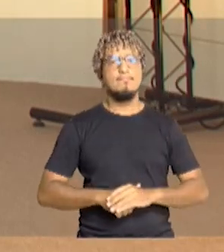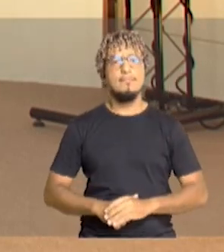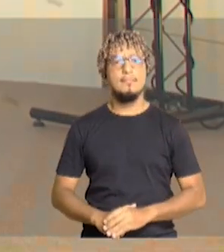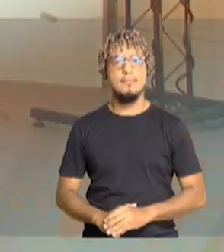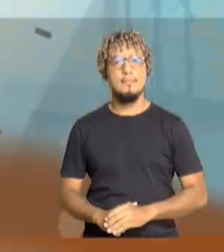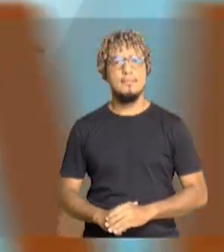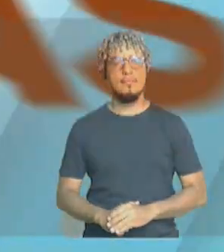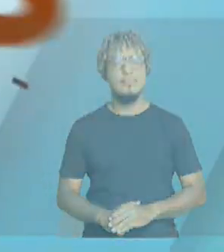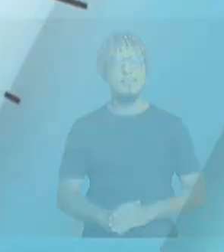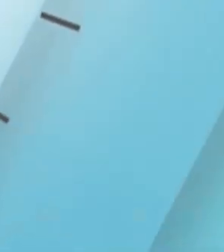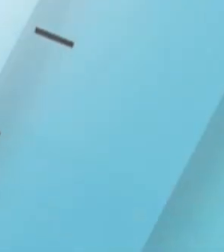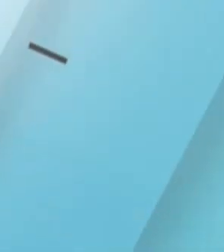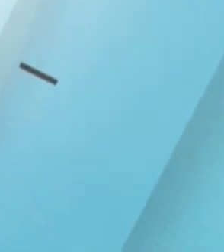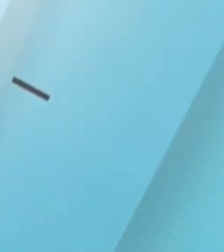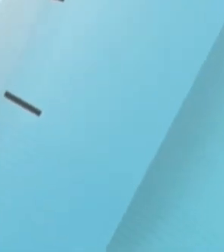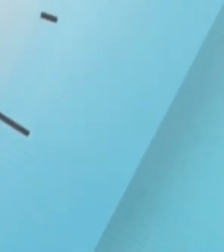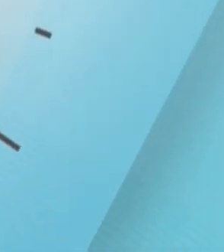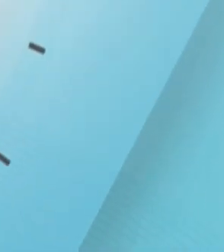Notícias